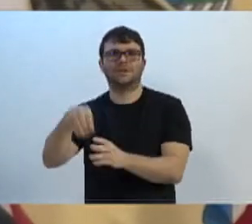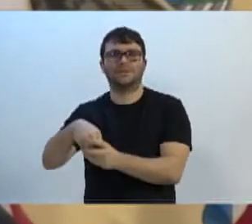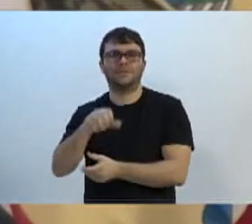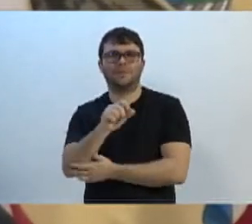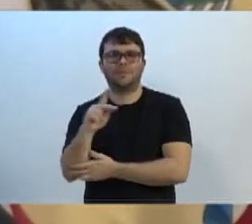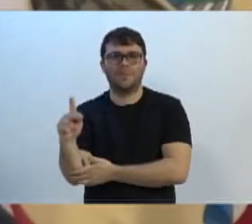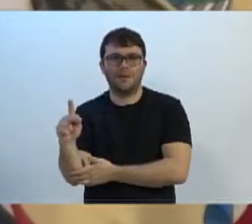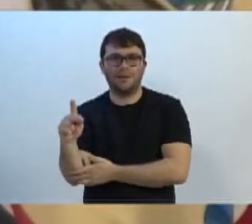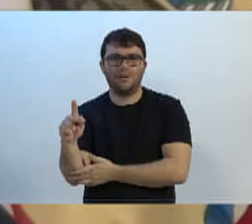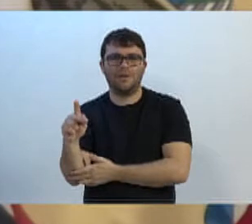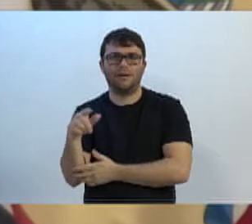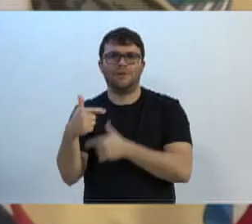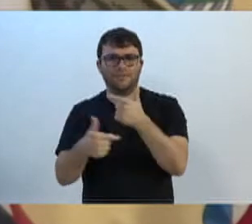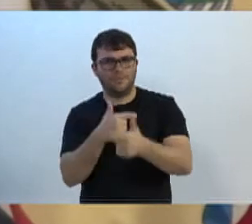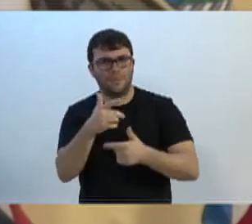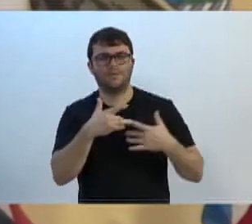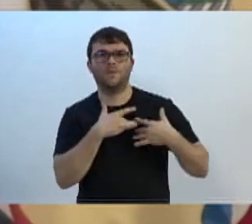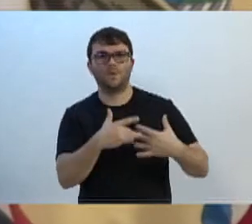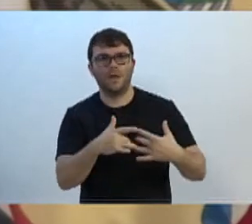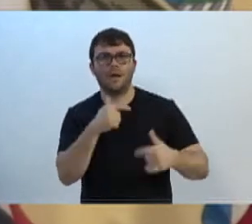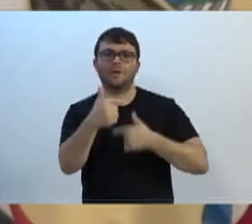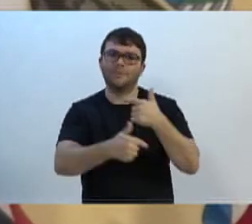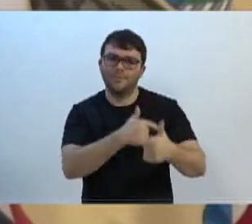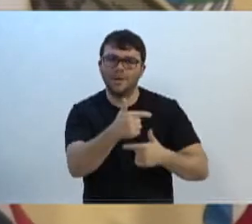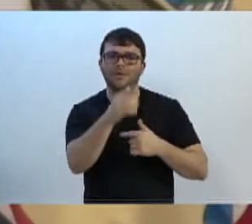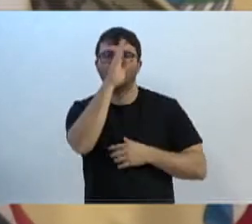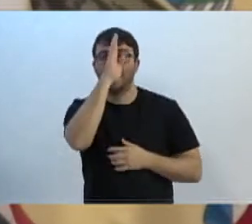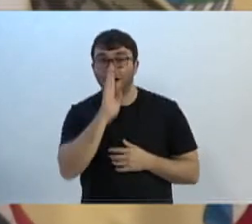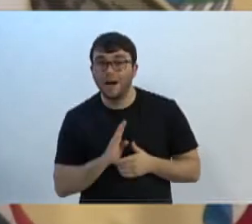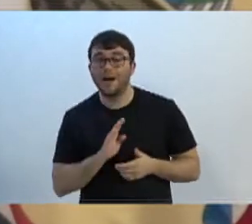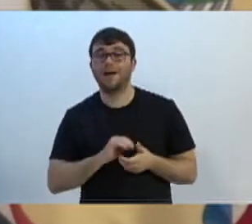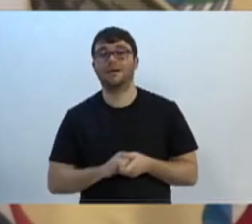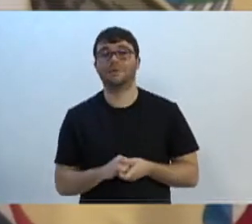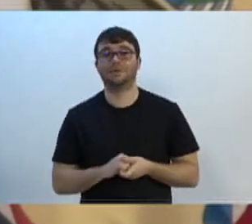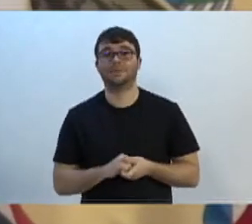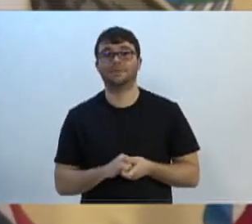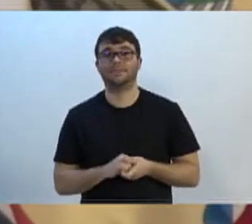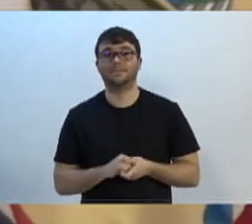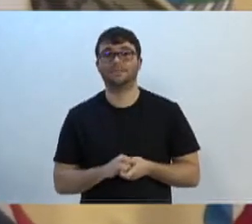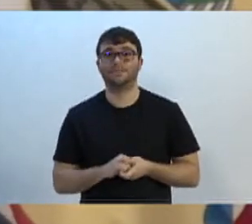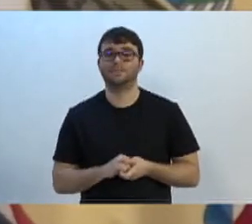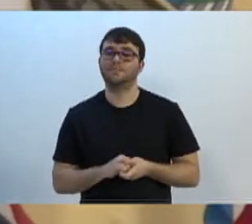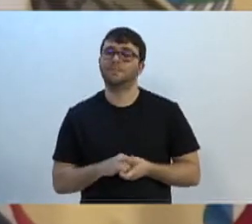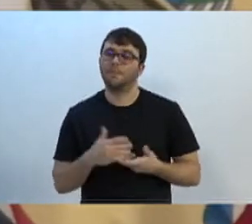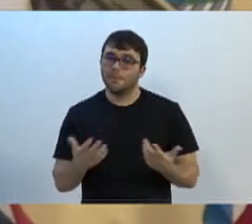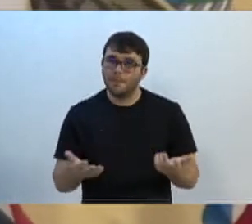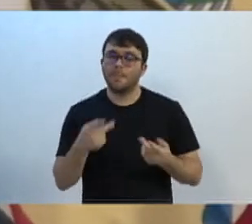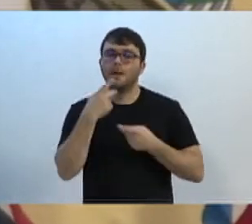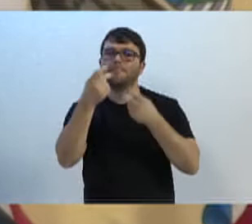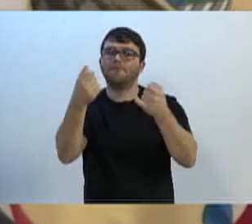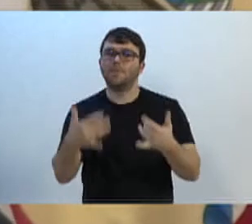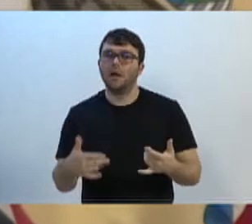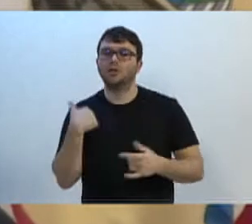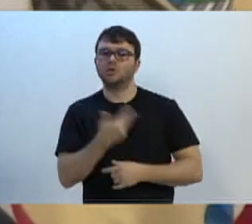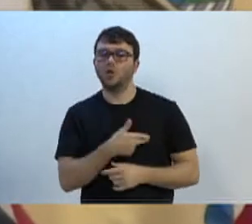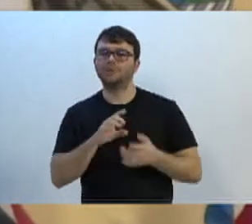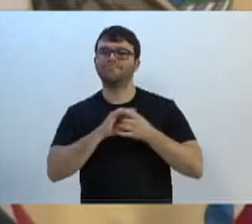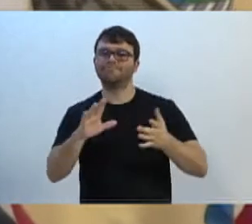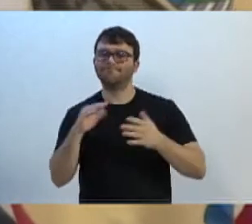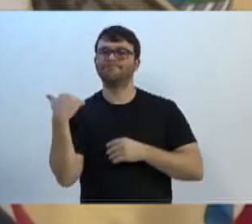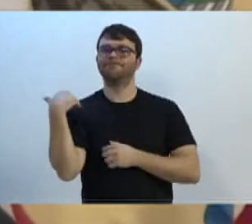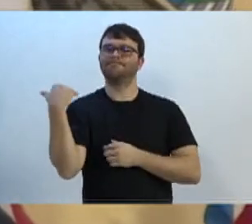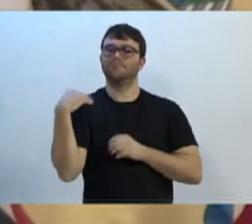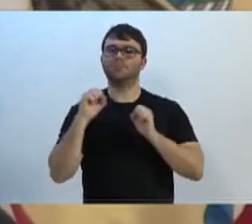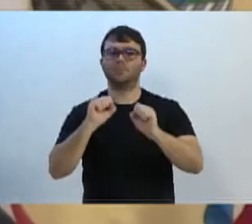um trabalho voluntário um trabalho gratuito Vale aqui lembrar é registrar então dizer que a gente tá disposição né